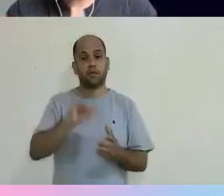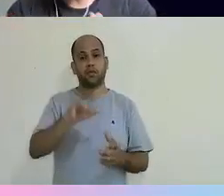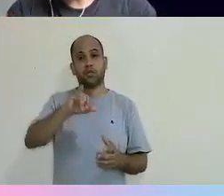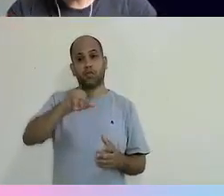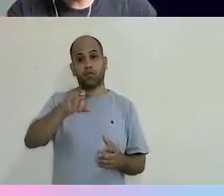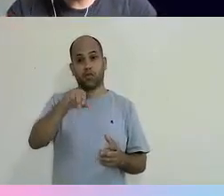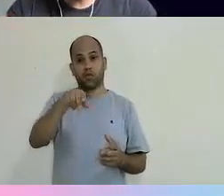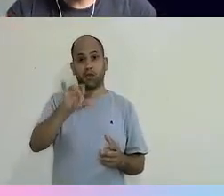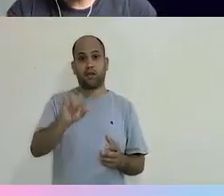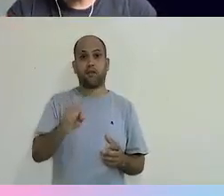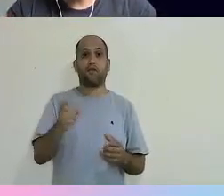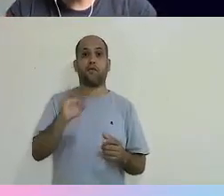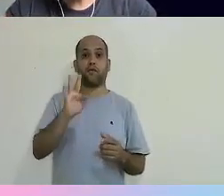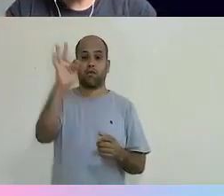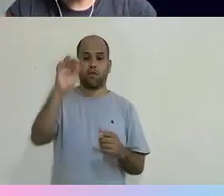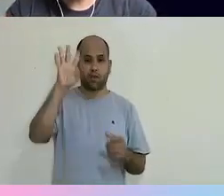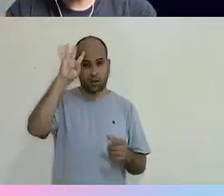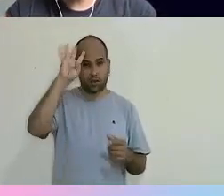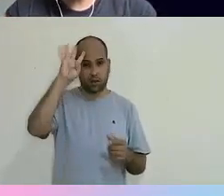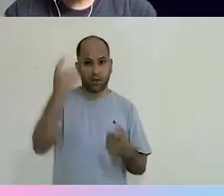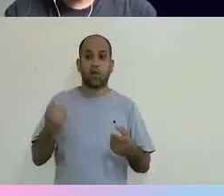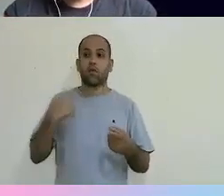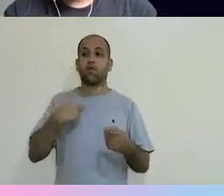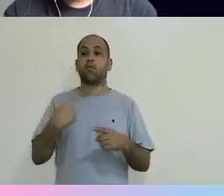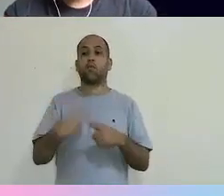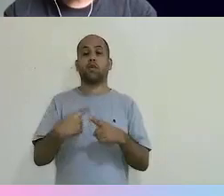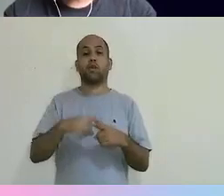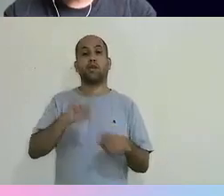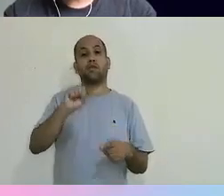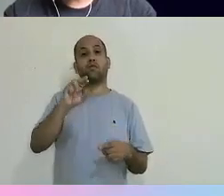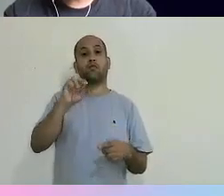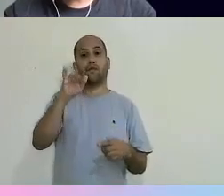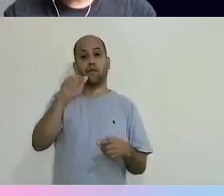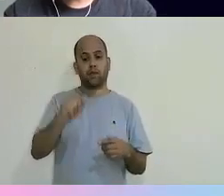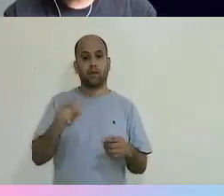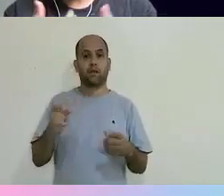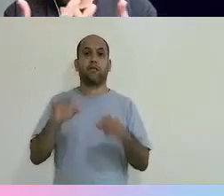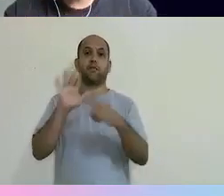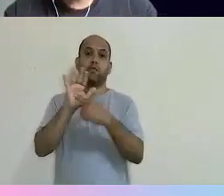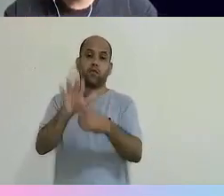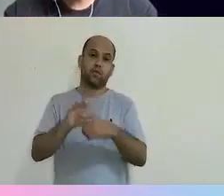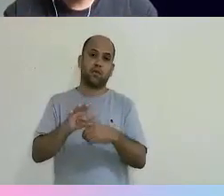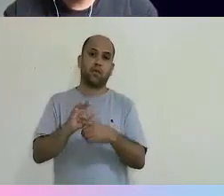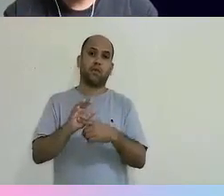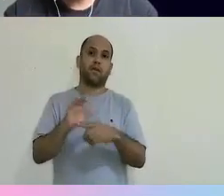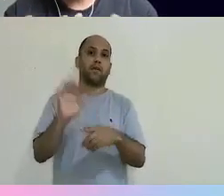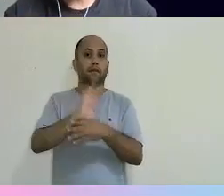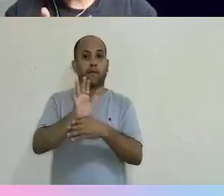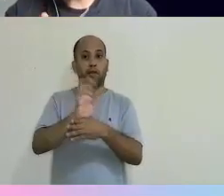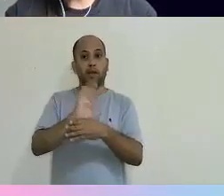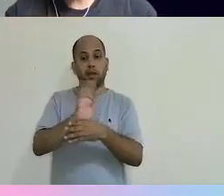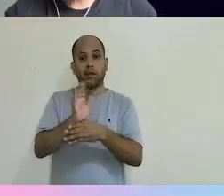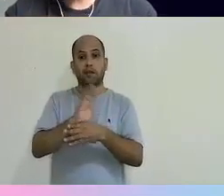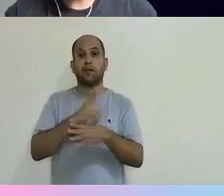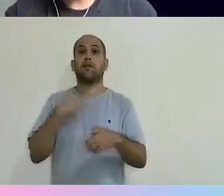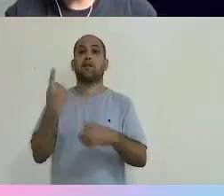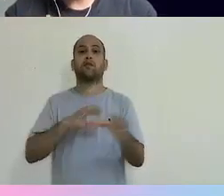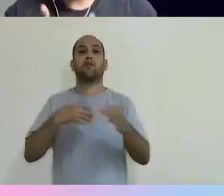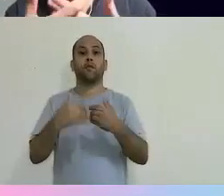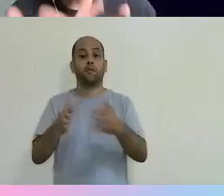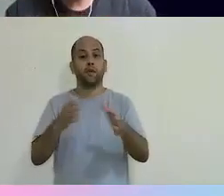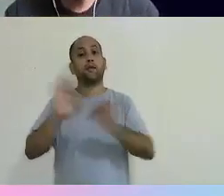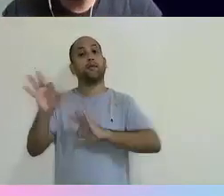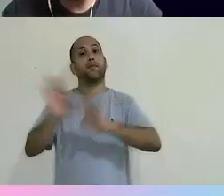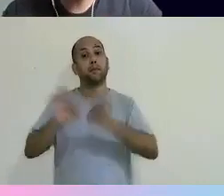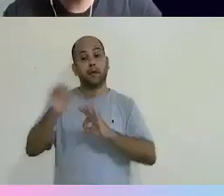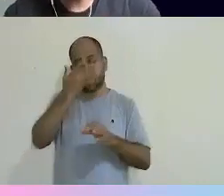exatamente do que a Sofia trouxe ali no vídeo, né? É um sonho que a gente começa a preparar as pessoas antes de um processo seletivo para